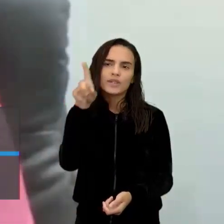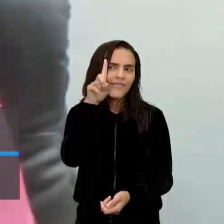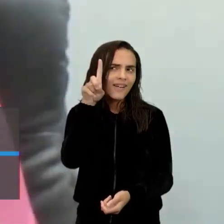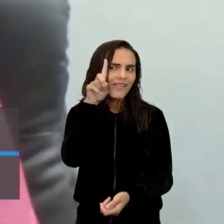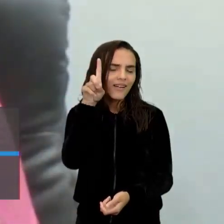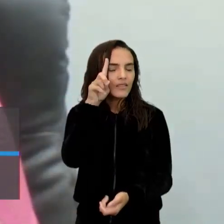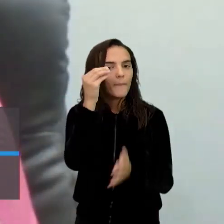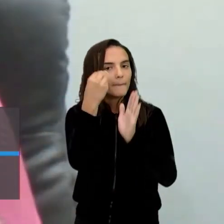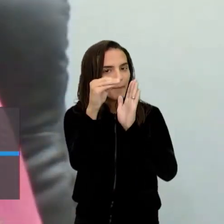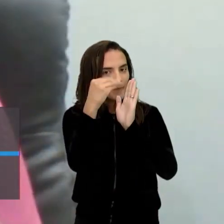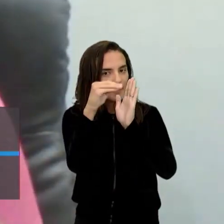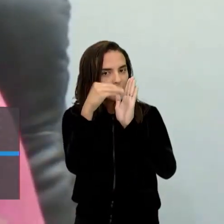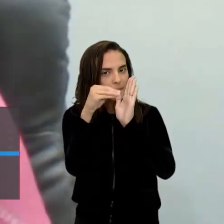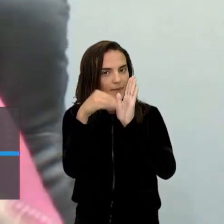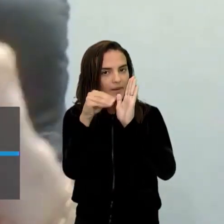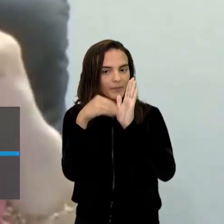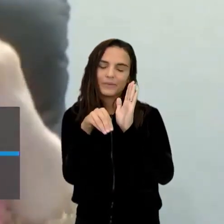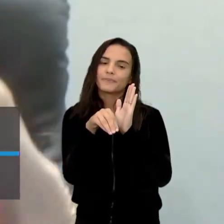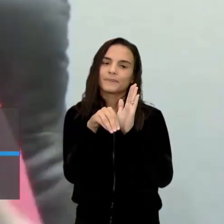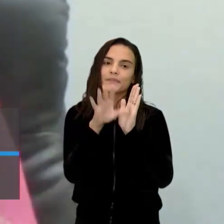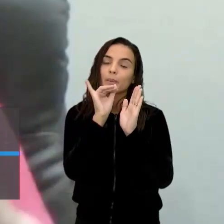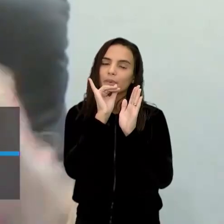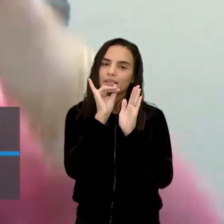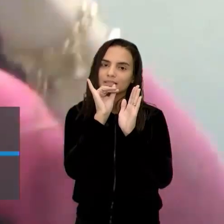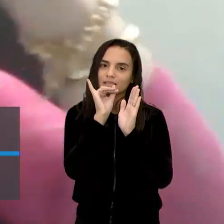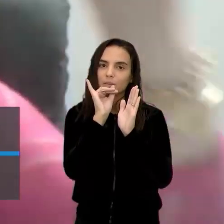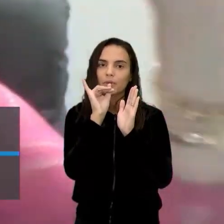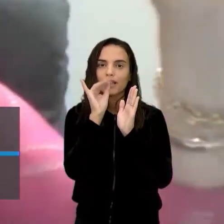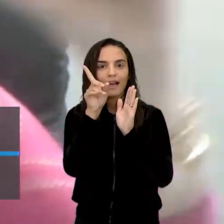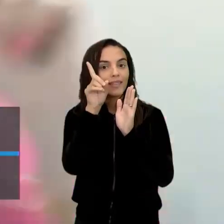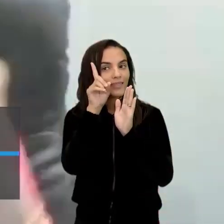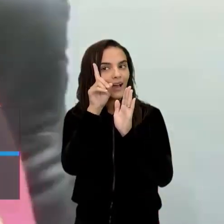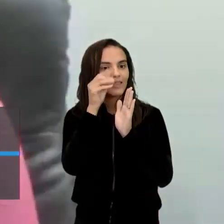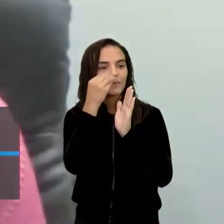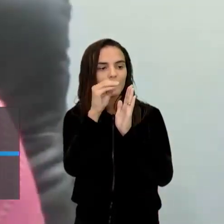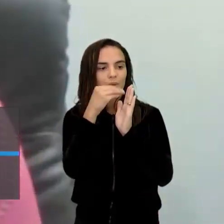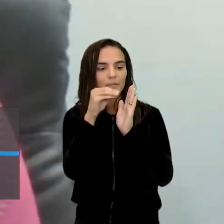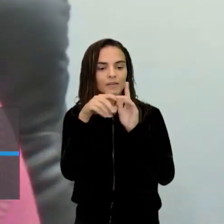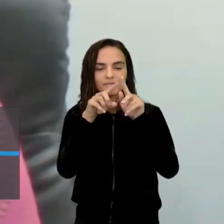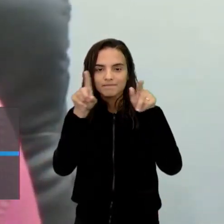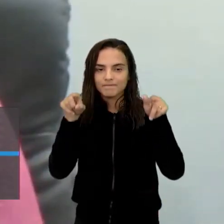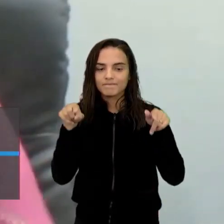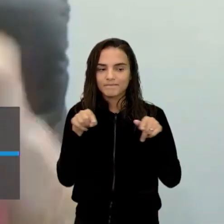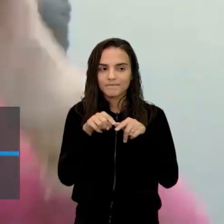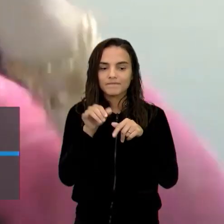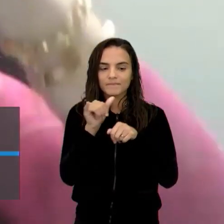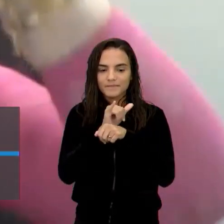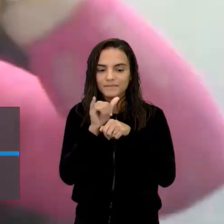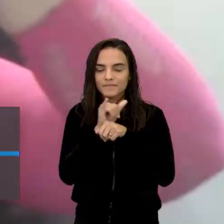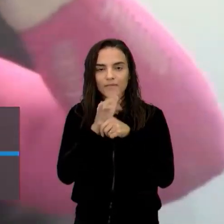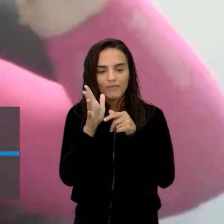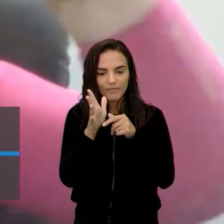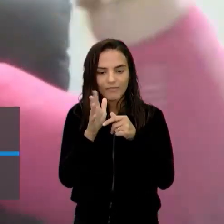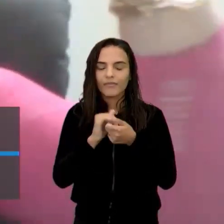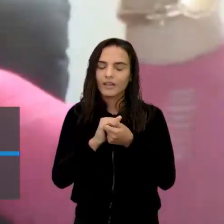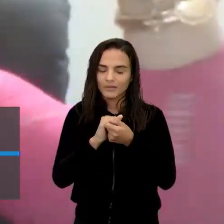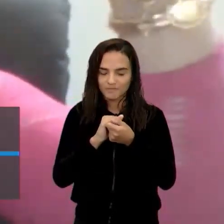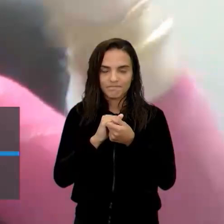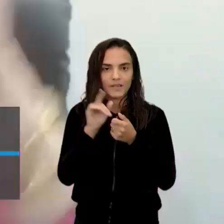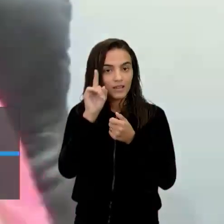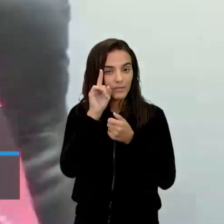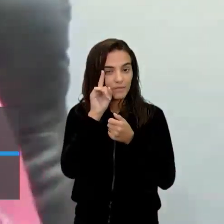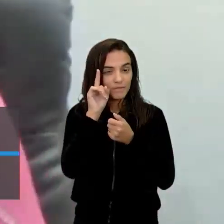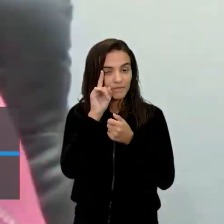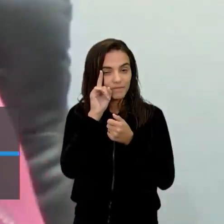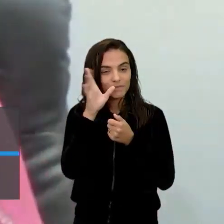dias coloca na lousa, vamos supor. Então, se ele coloca a data todos os dias na lousa, a professora da sala de recursos, ela já pode providenciar a impressão dessa